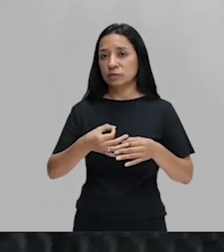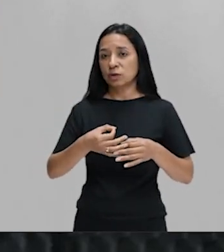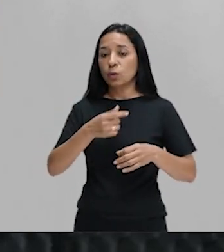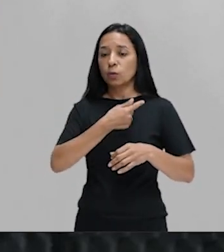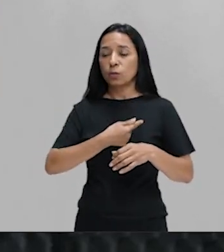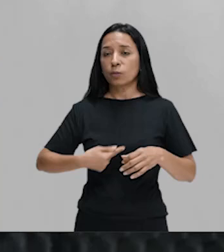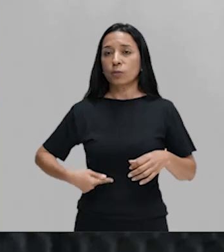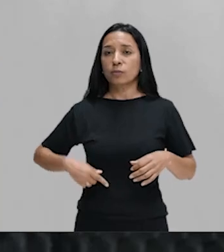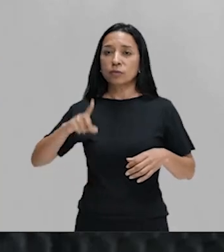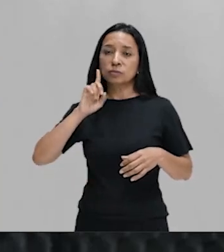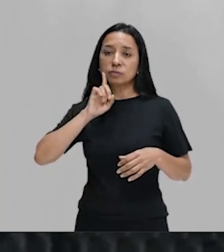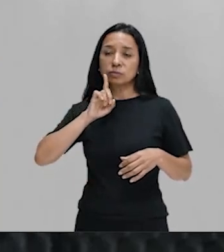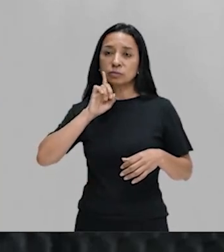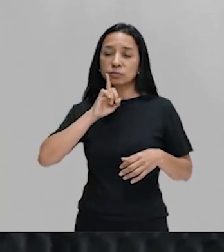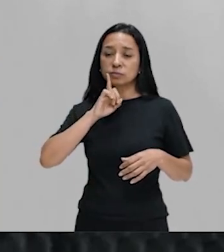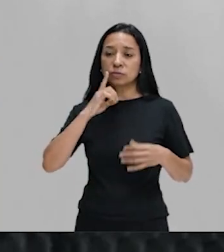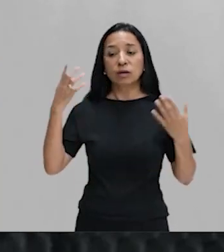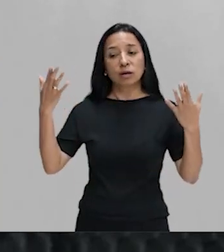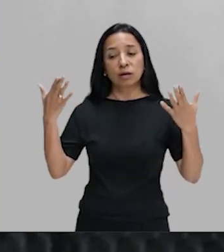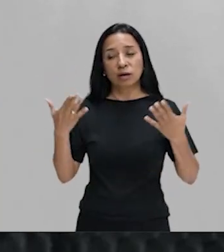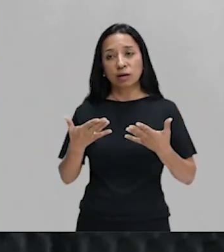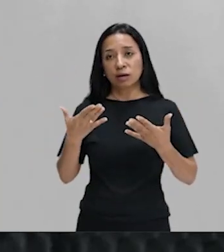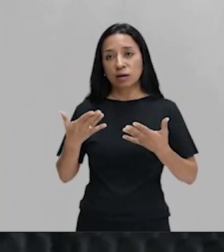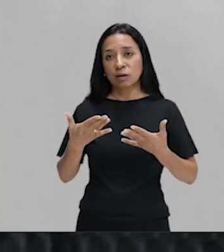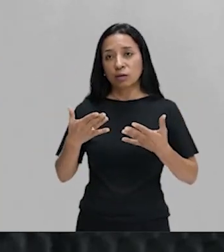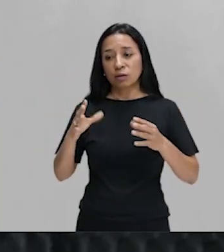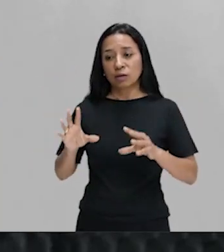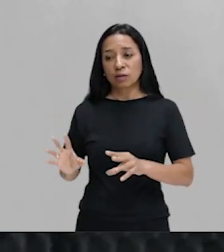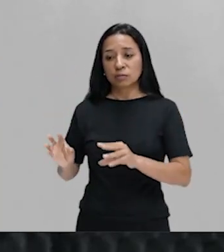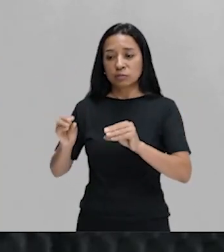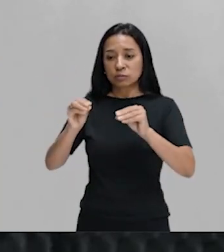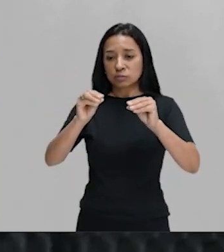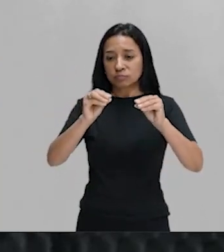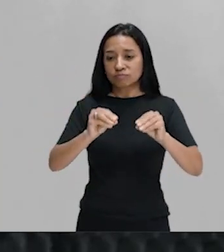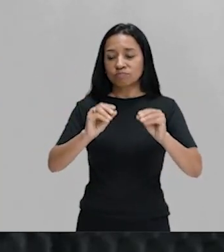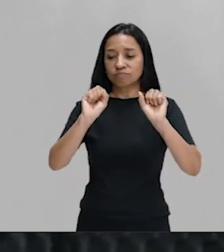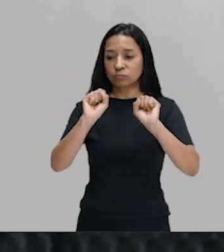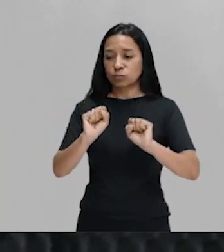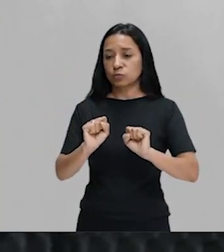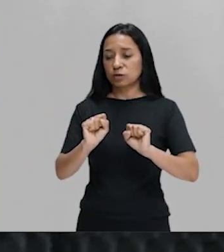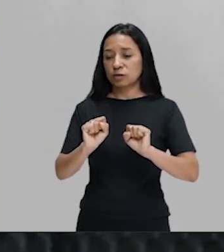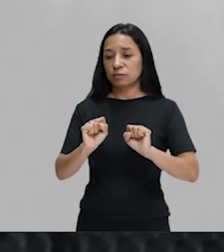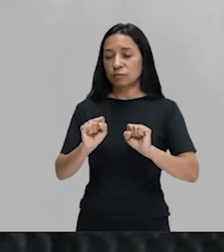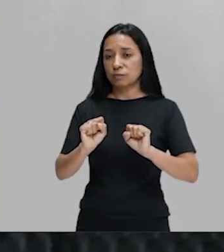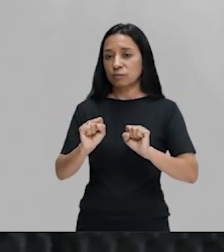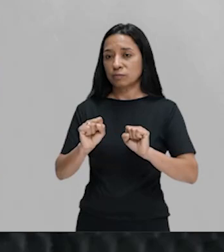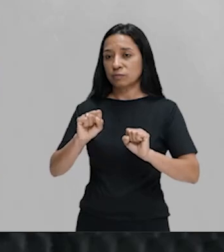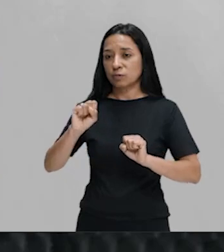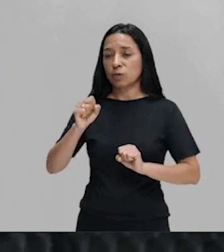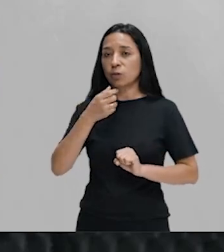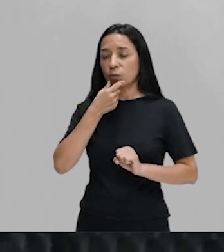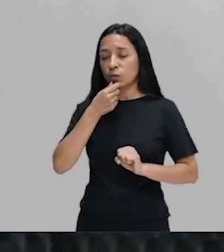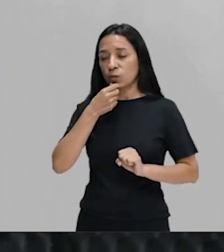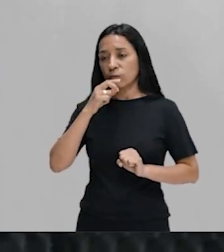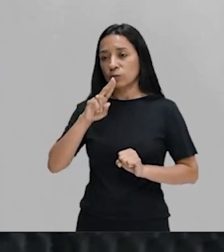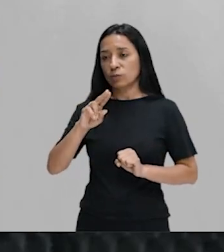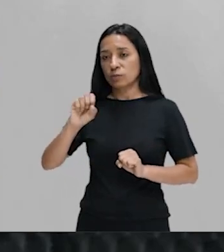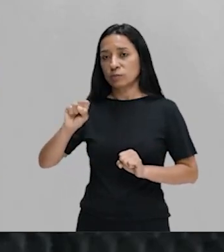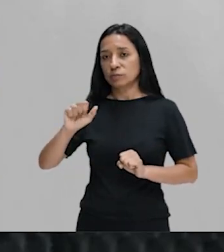qual foi? Vamos tirar do poder Saddam. Um homem cruel, um